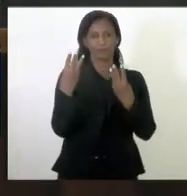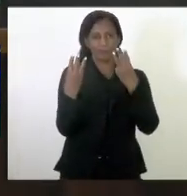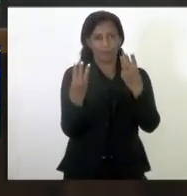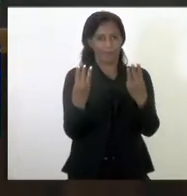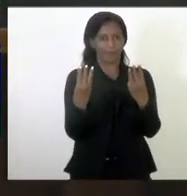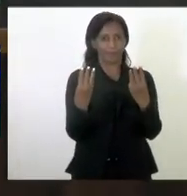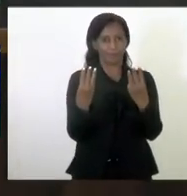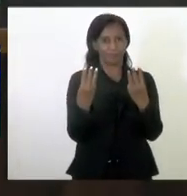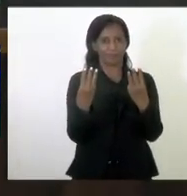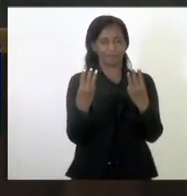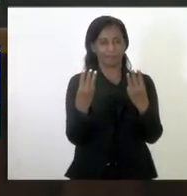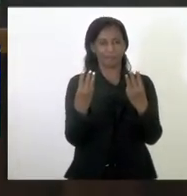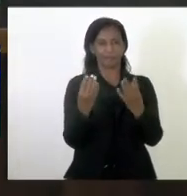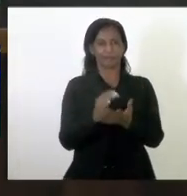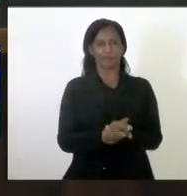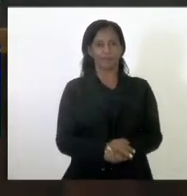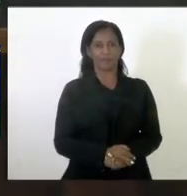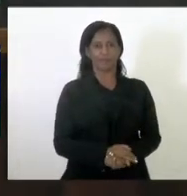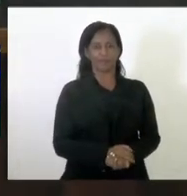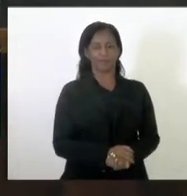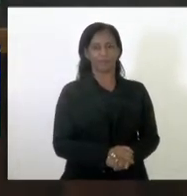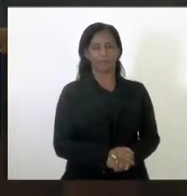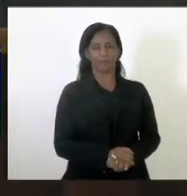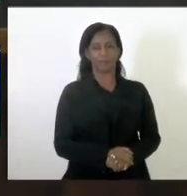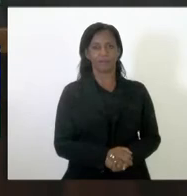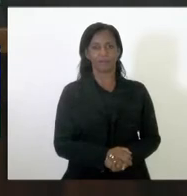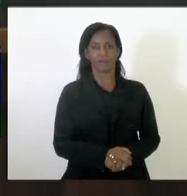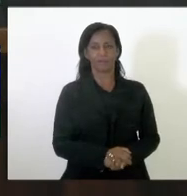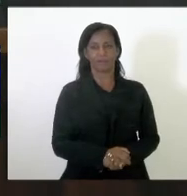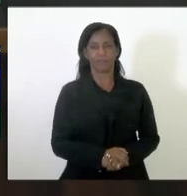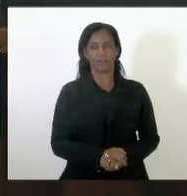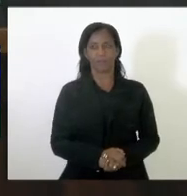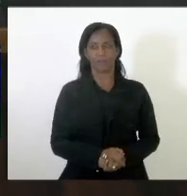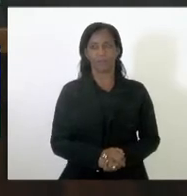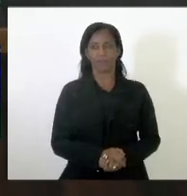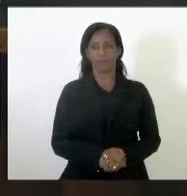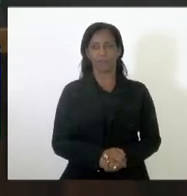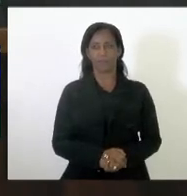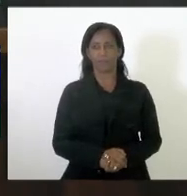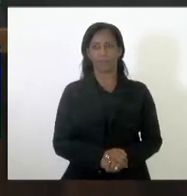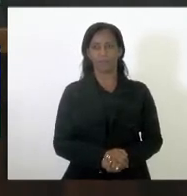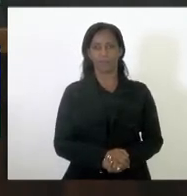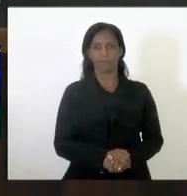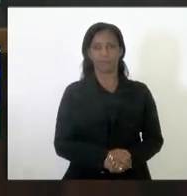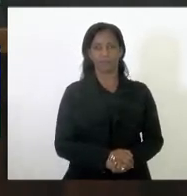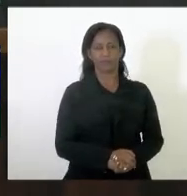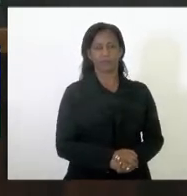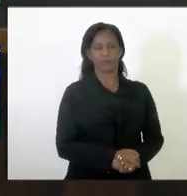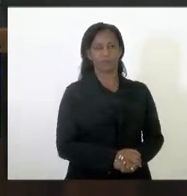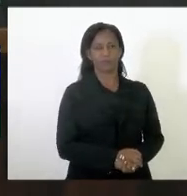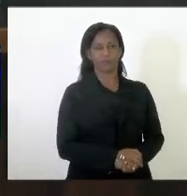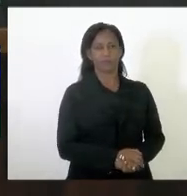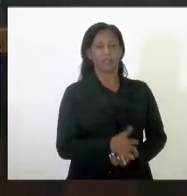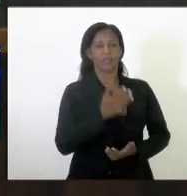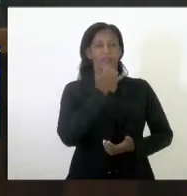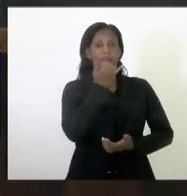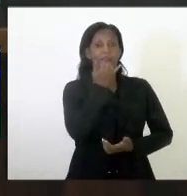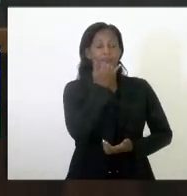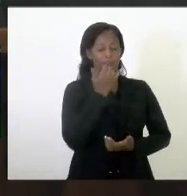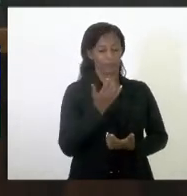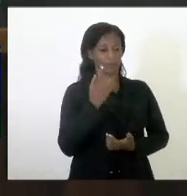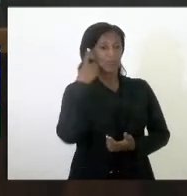4-2. O relator foi mais Pacheco. Não, ela vota com o relator? É, falou. Ah, eu entendi que era... Perdão, desculpa. Falou. Deputada